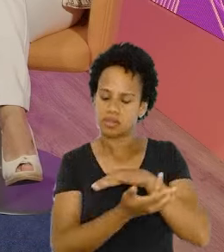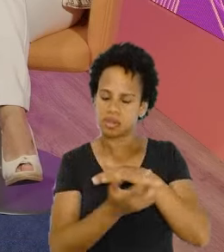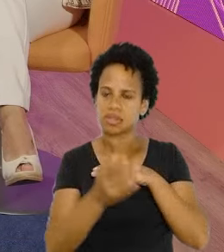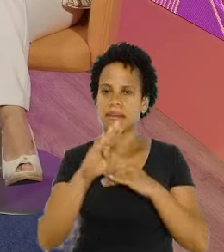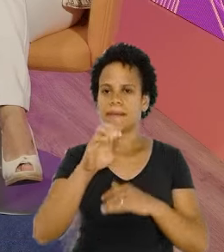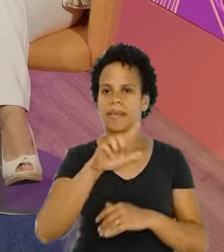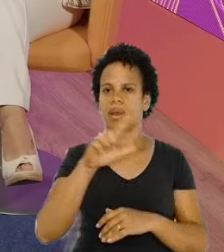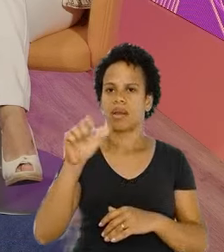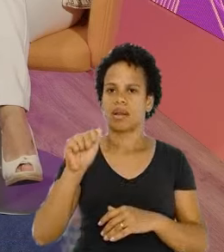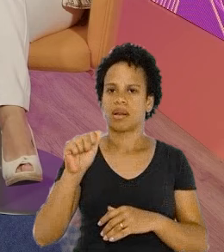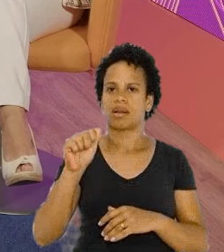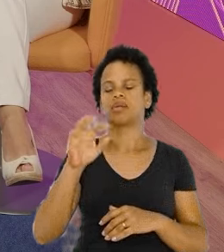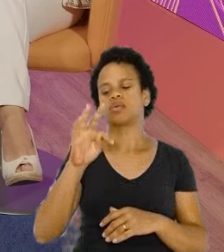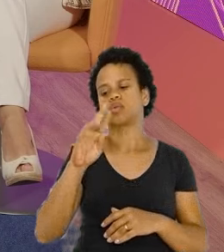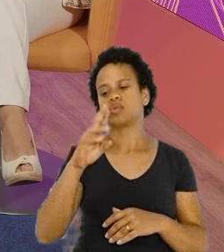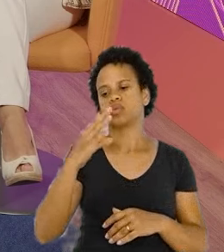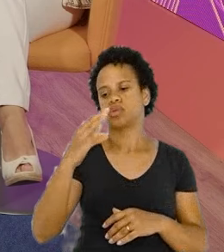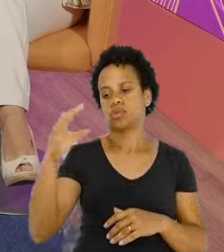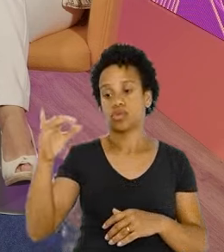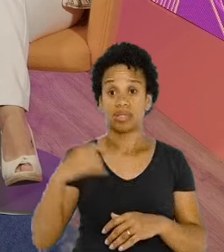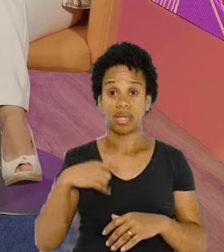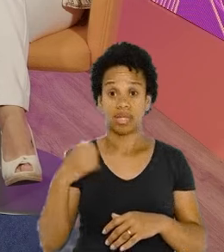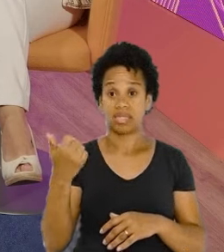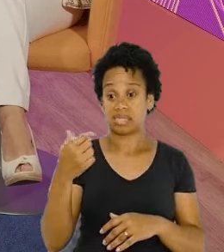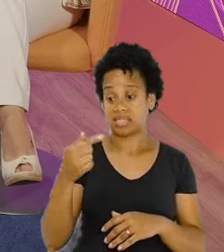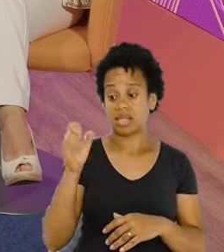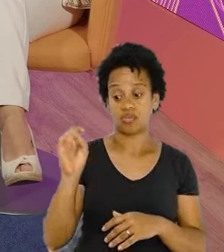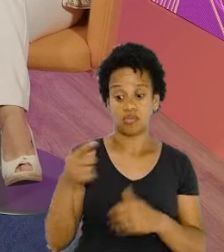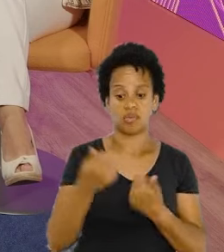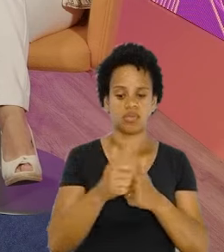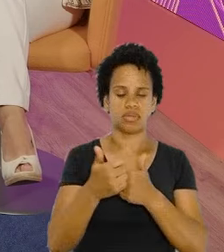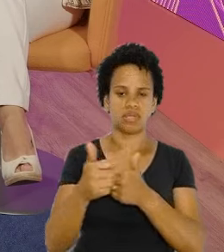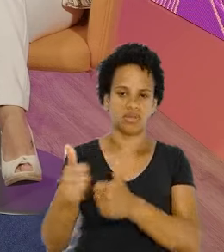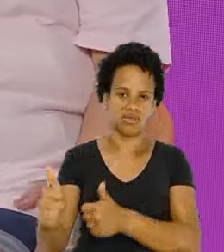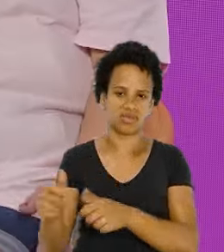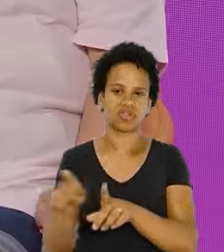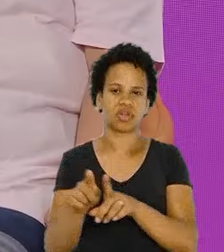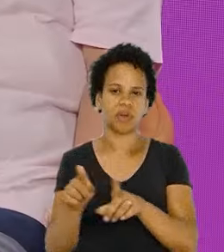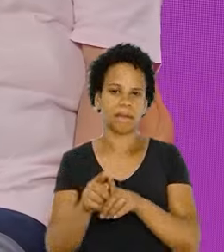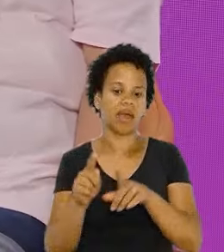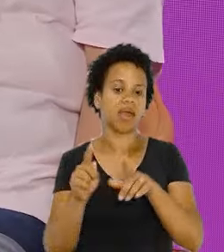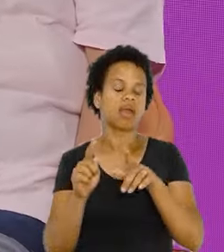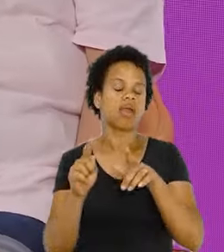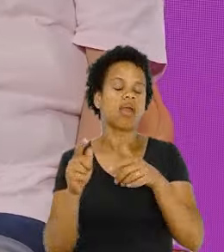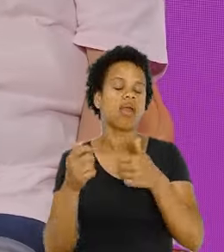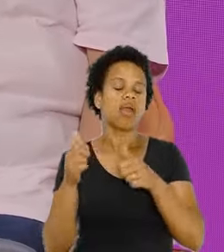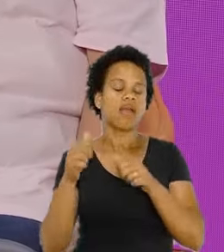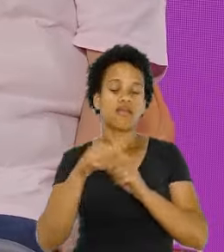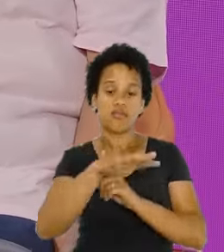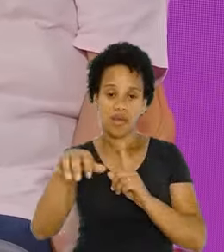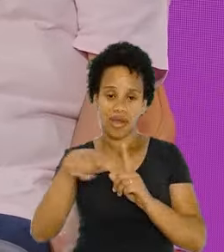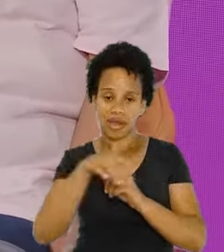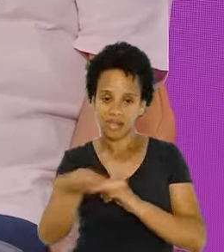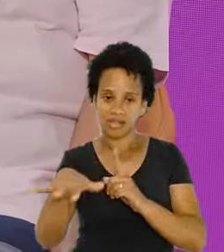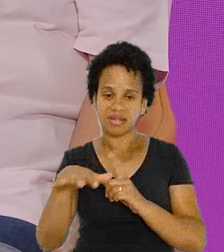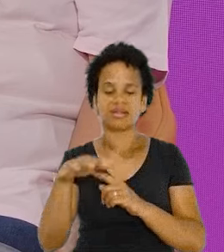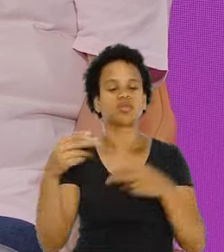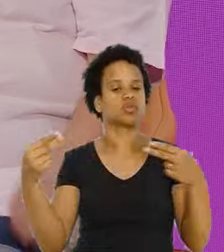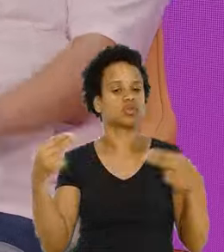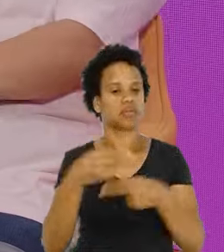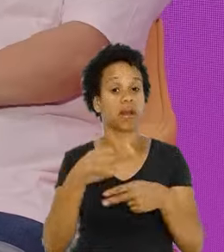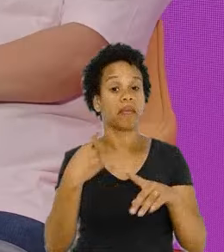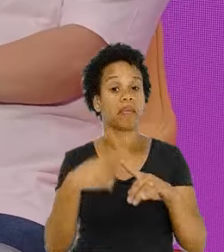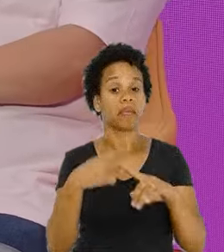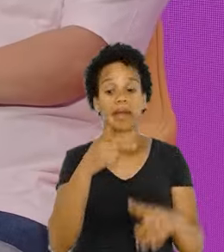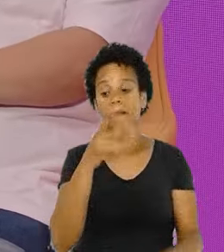a Jéssica tem 17.000 seguidores é influencer do sebrai né tudo porque a Priscila com a sua